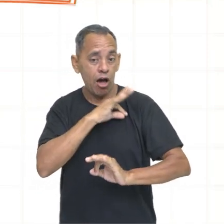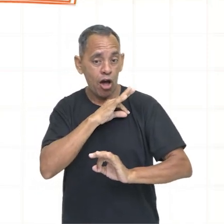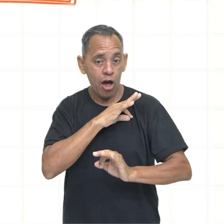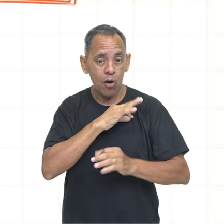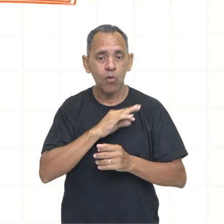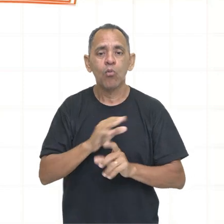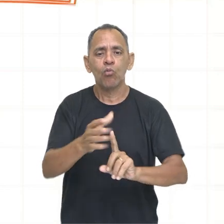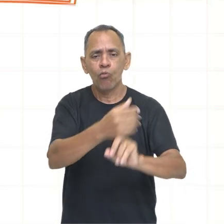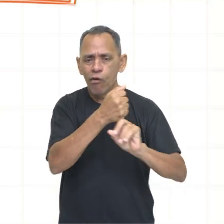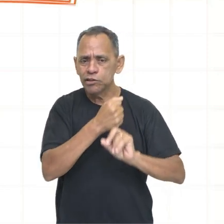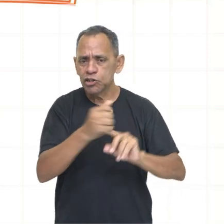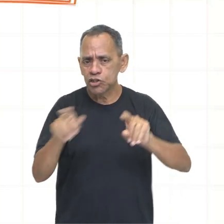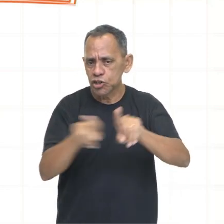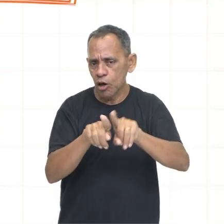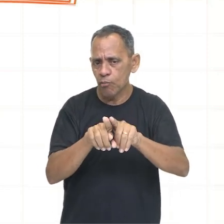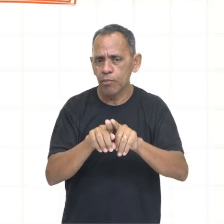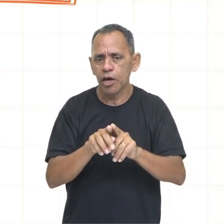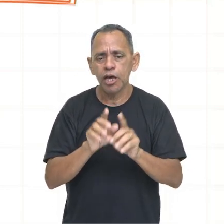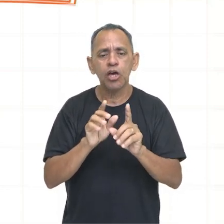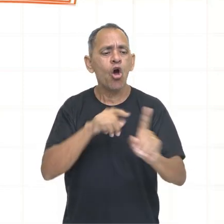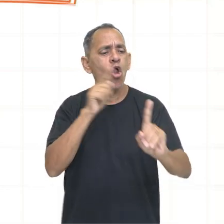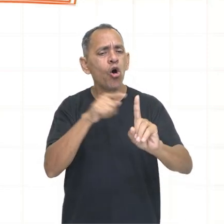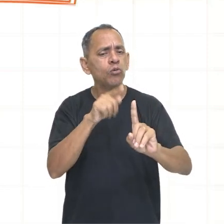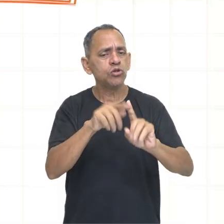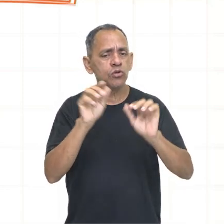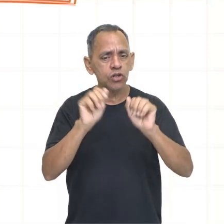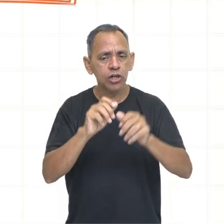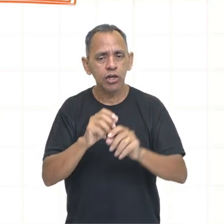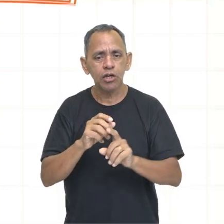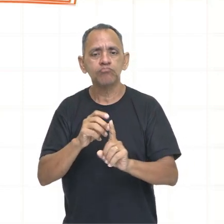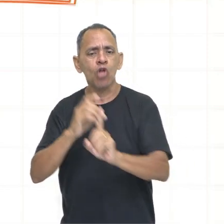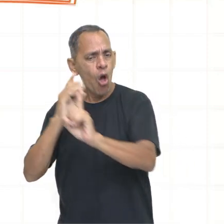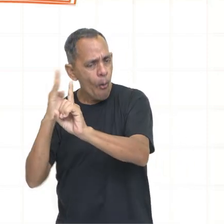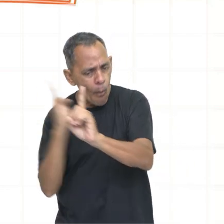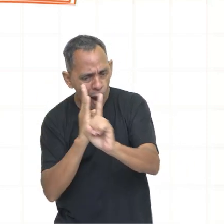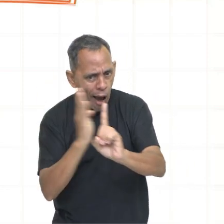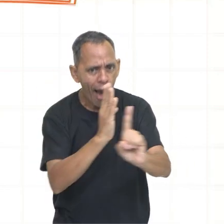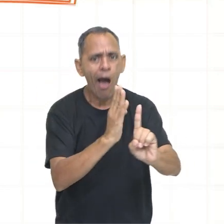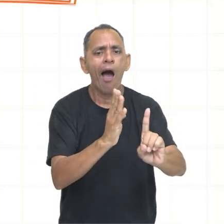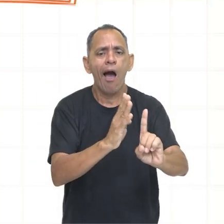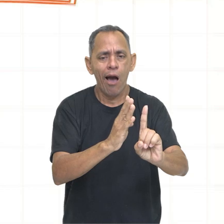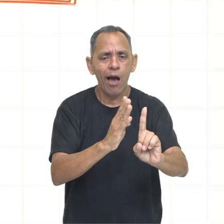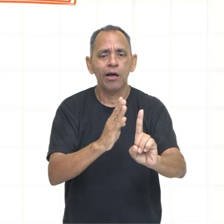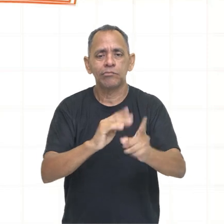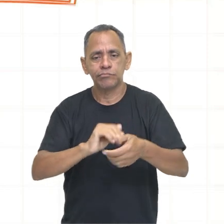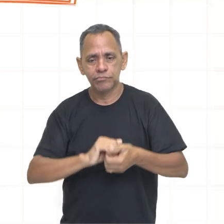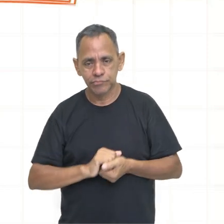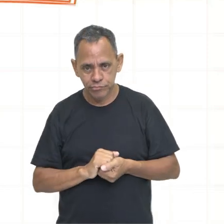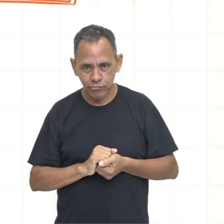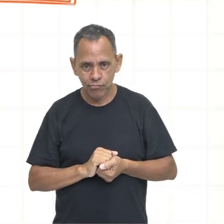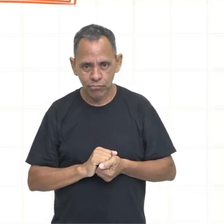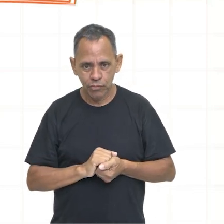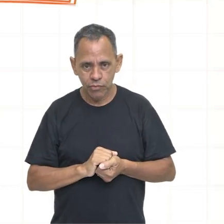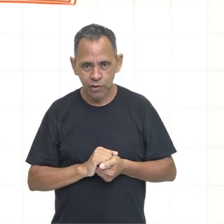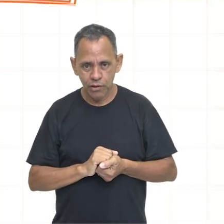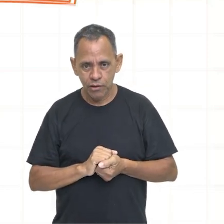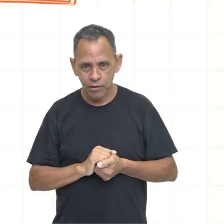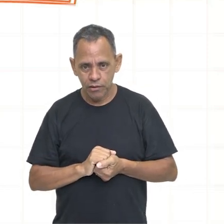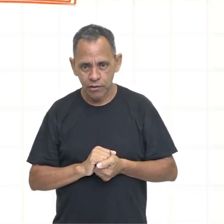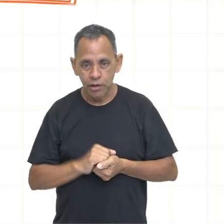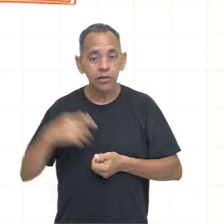a finalidade de fazer as perseguições políticas e de observar os opositores ao fascismo para que